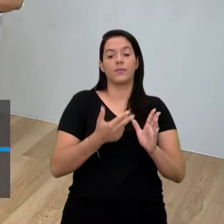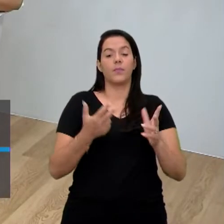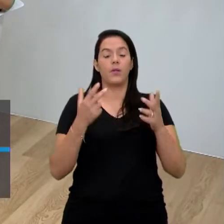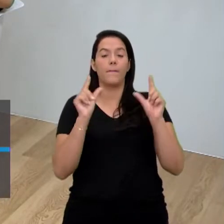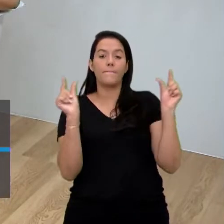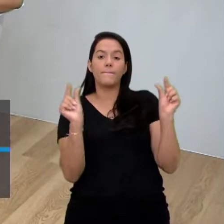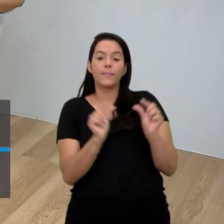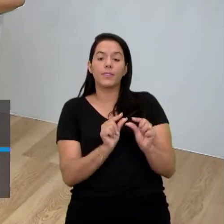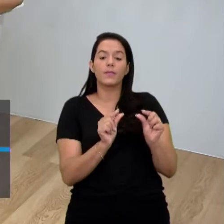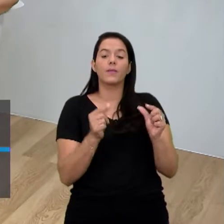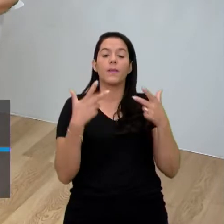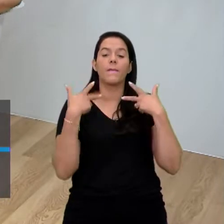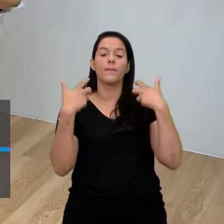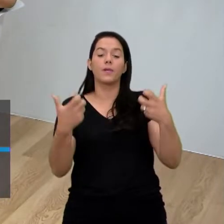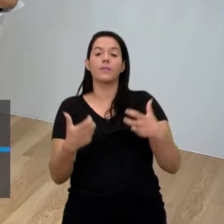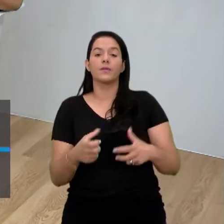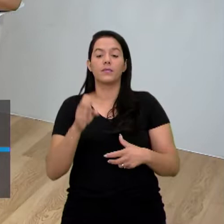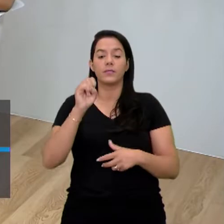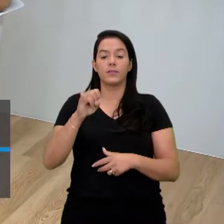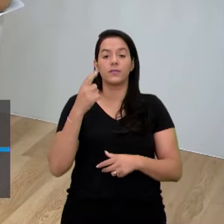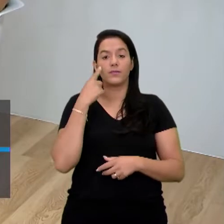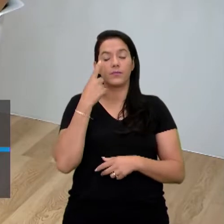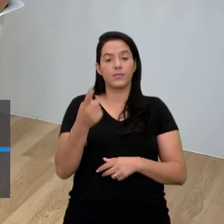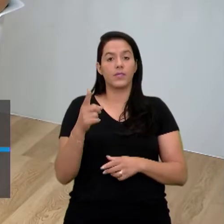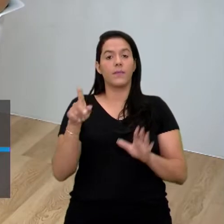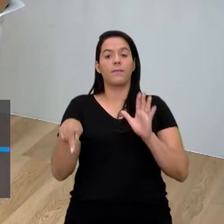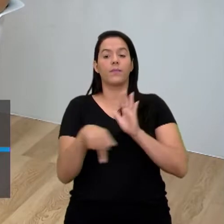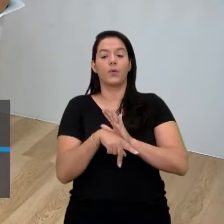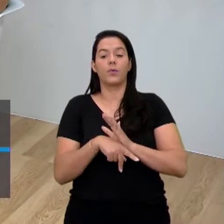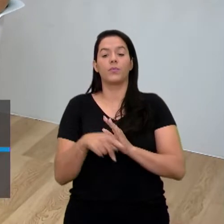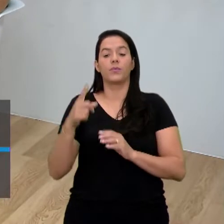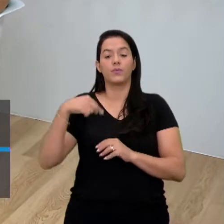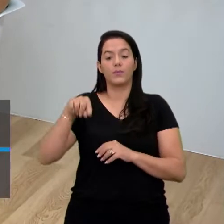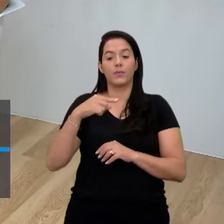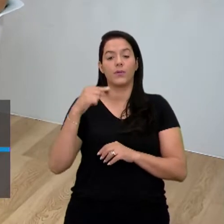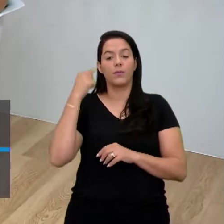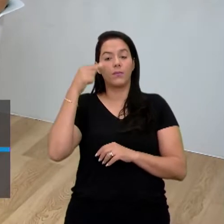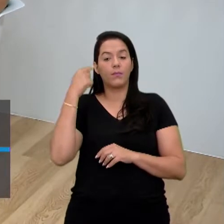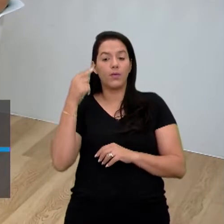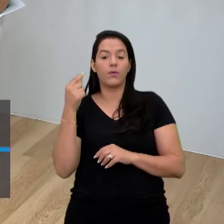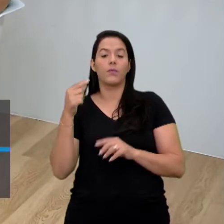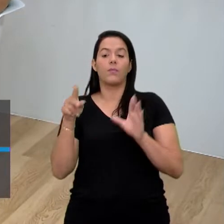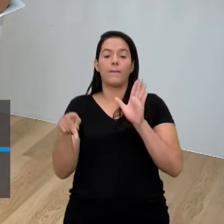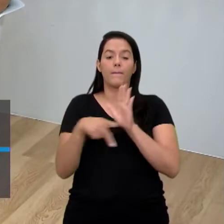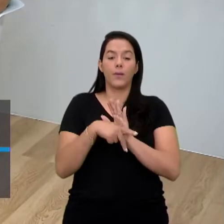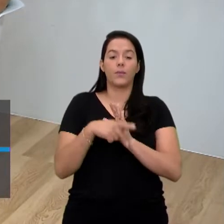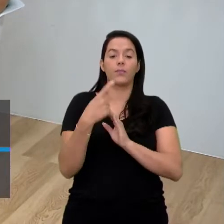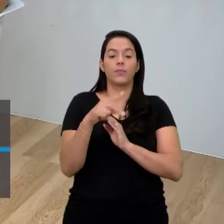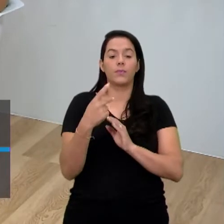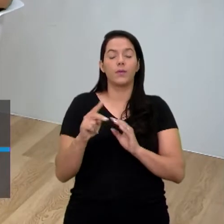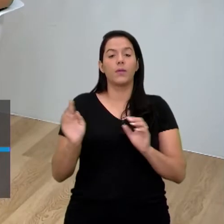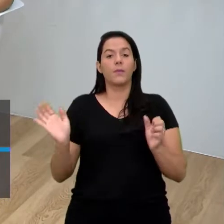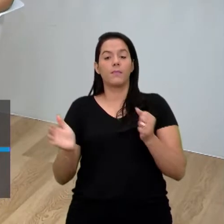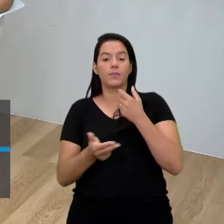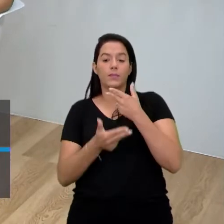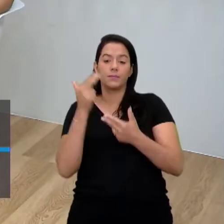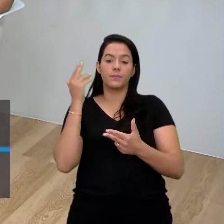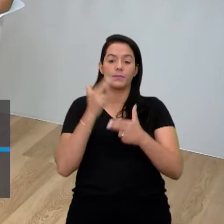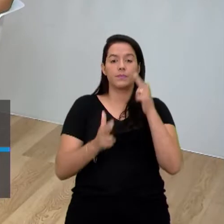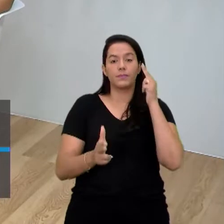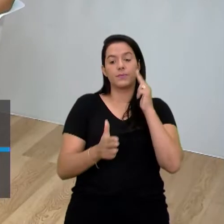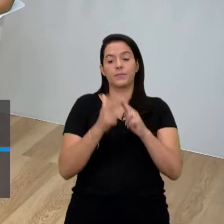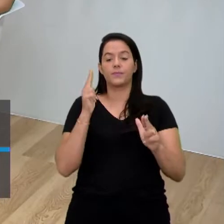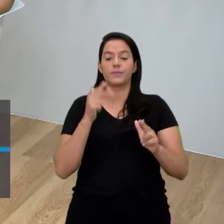percebam. Você só sabe que se você é curdo, porque você vê tipo uma bolinha num lugar muito específico. É para se camuflar, então. Para se